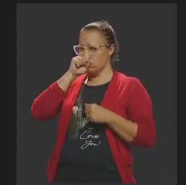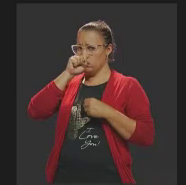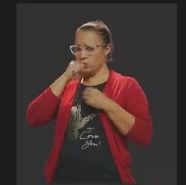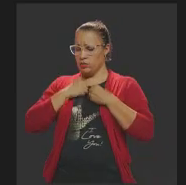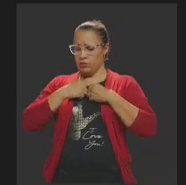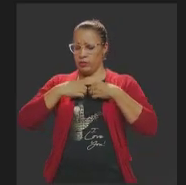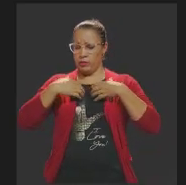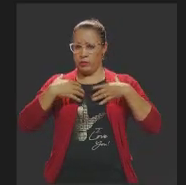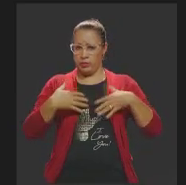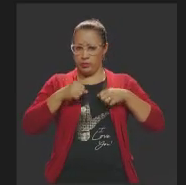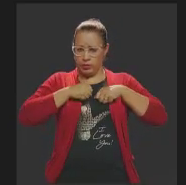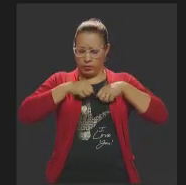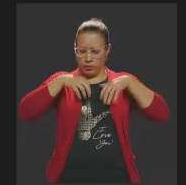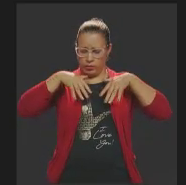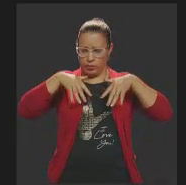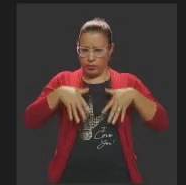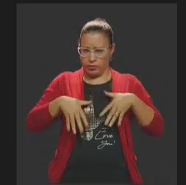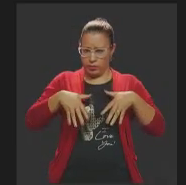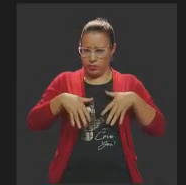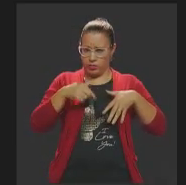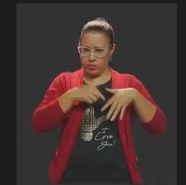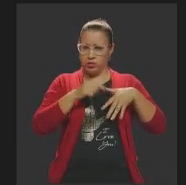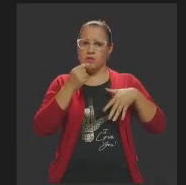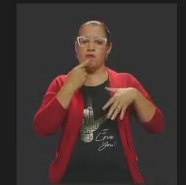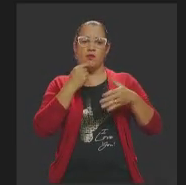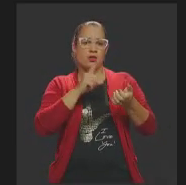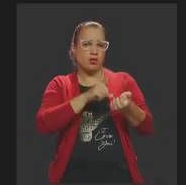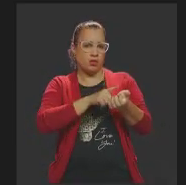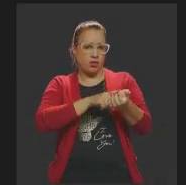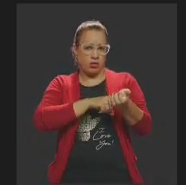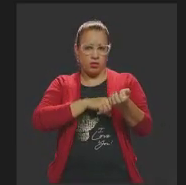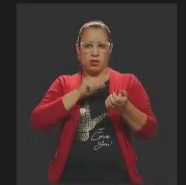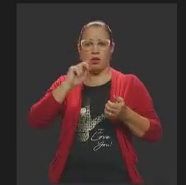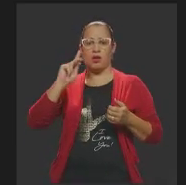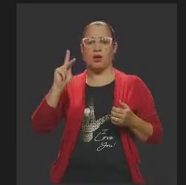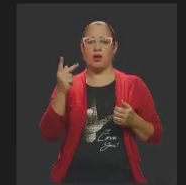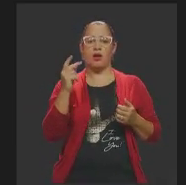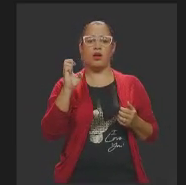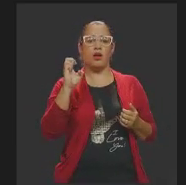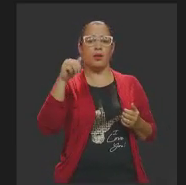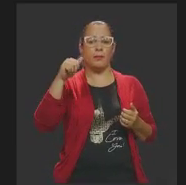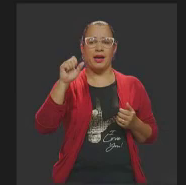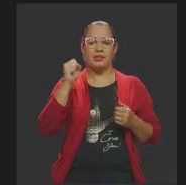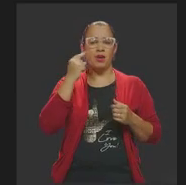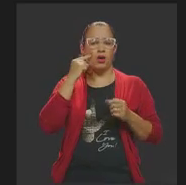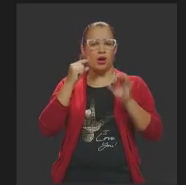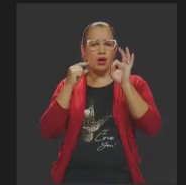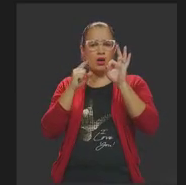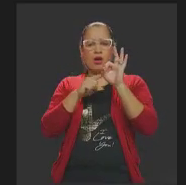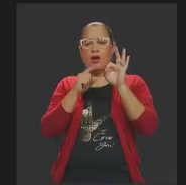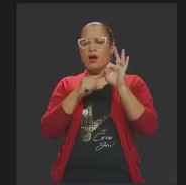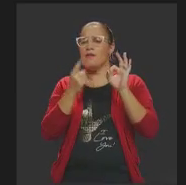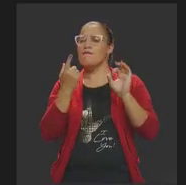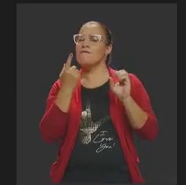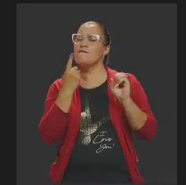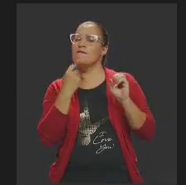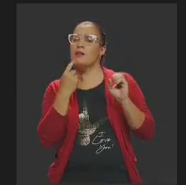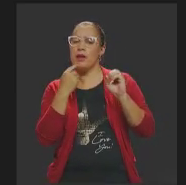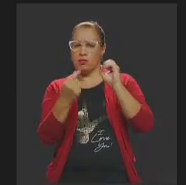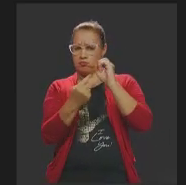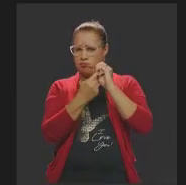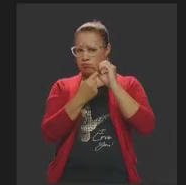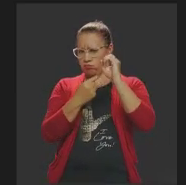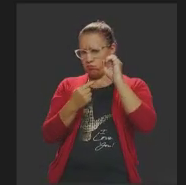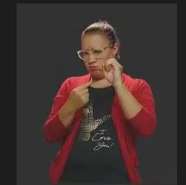vai penetrar nas hemácias. A hemácia que eu representei com essa bolinha vermelha, com o centro mais